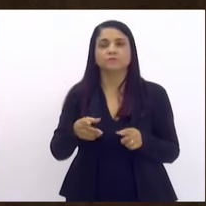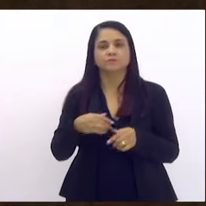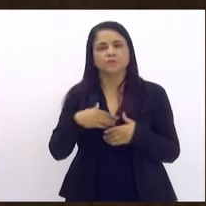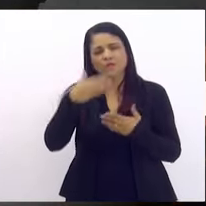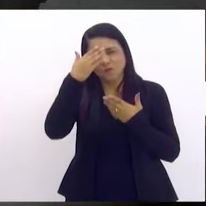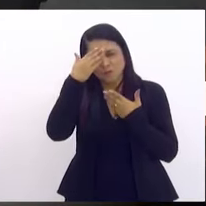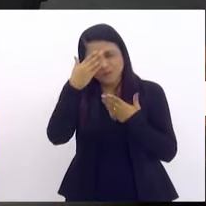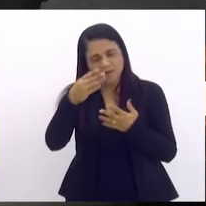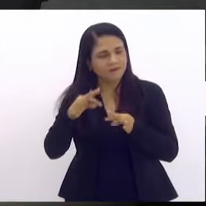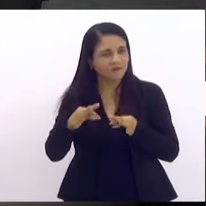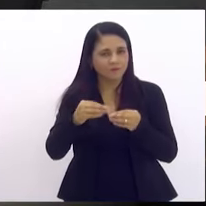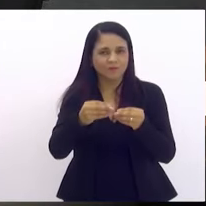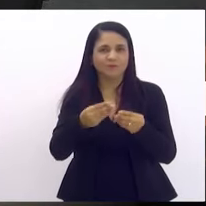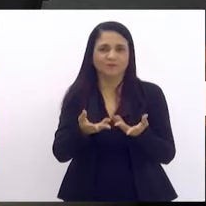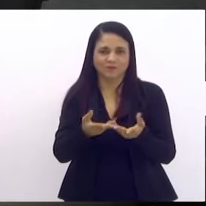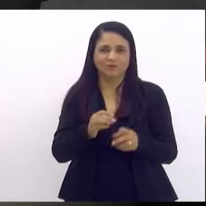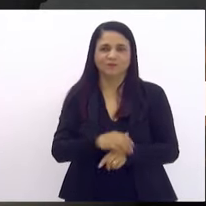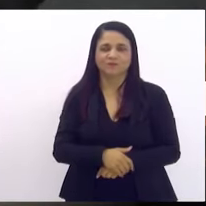a